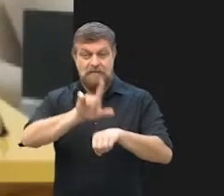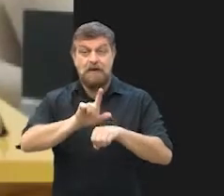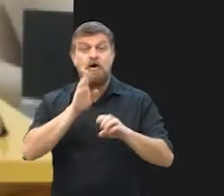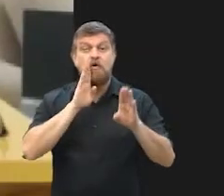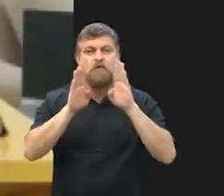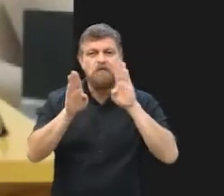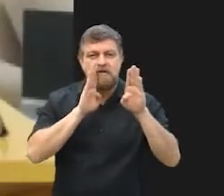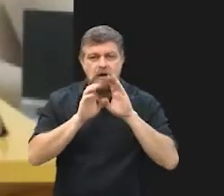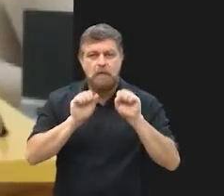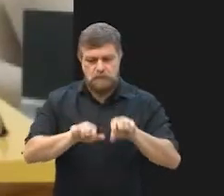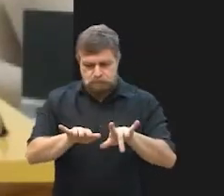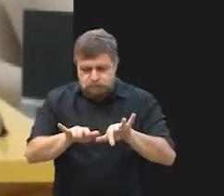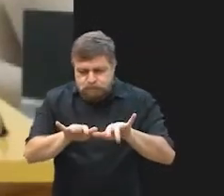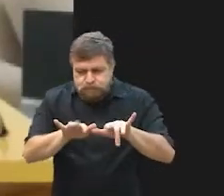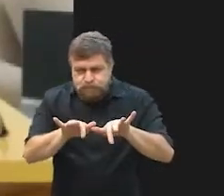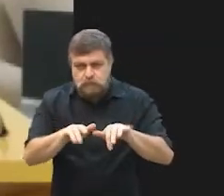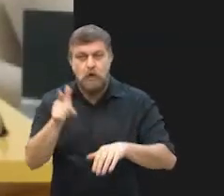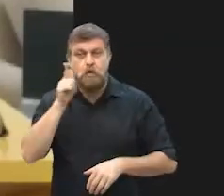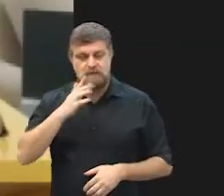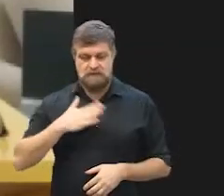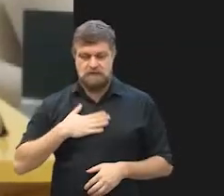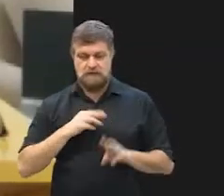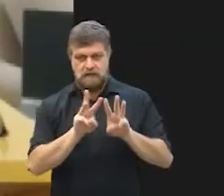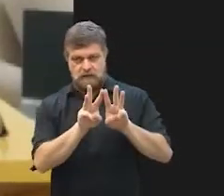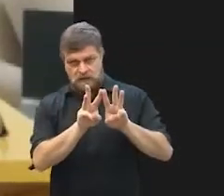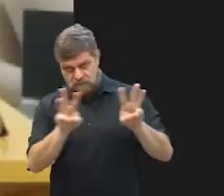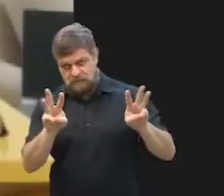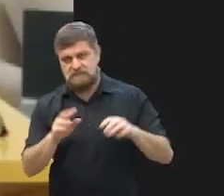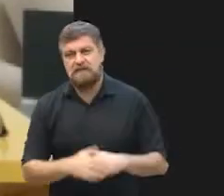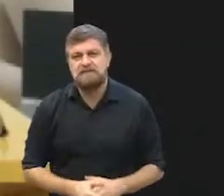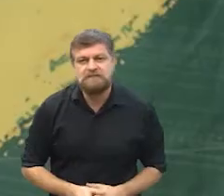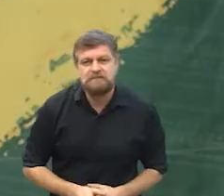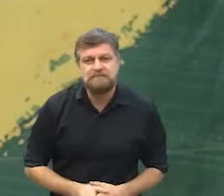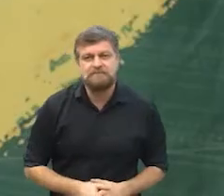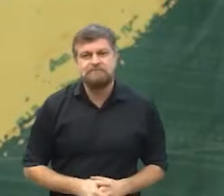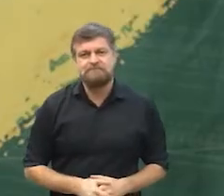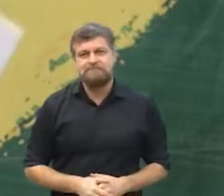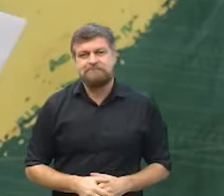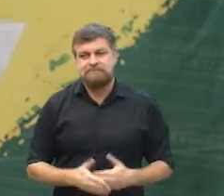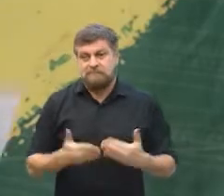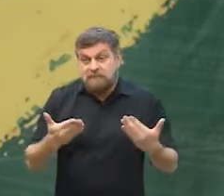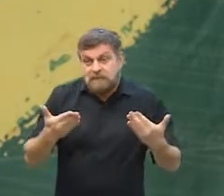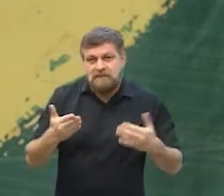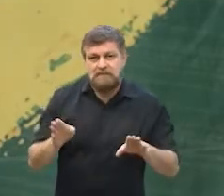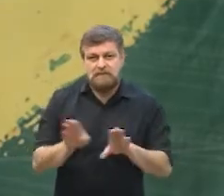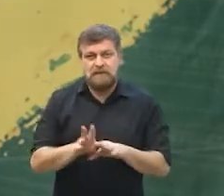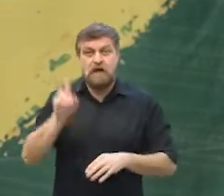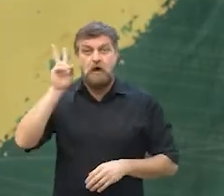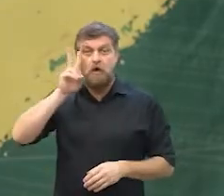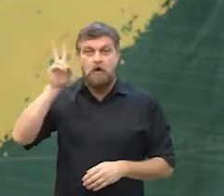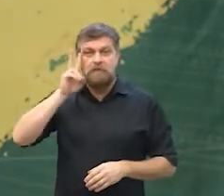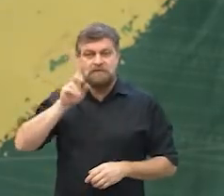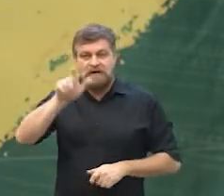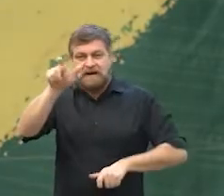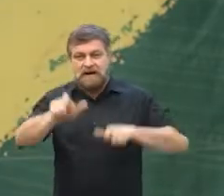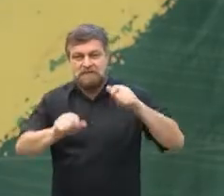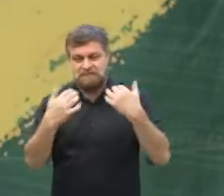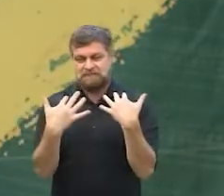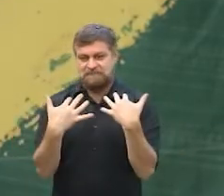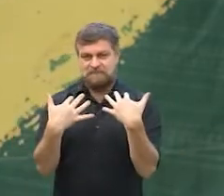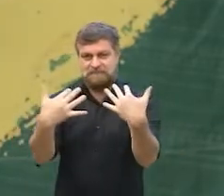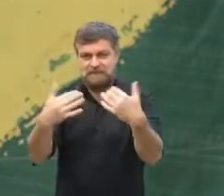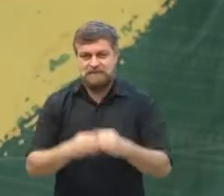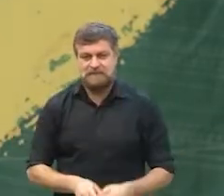acessar lá e tentar ver, ou meu site, né, Márcio Rabello Escritor. Bom, e é então uma história para o pessoal que está chegando agora